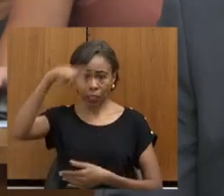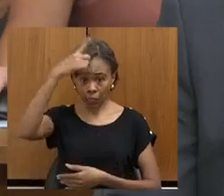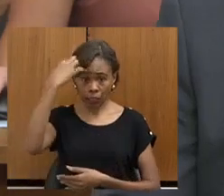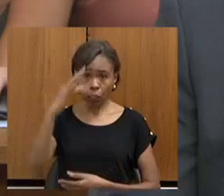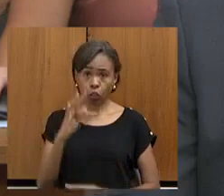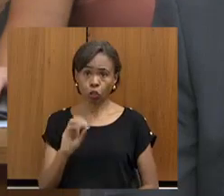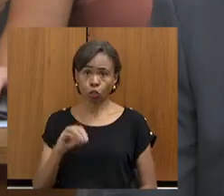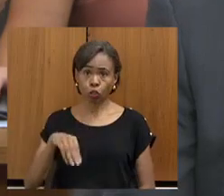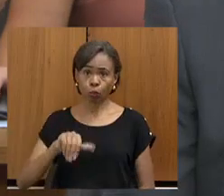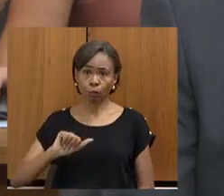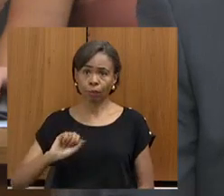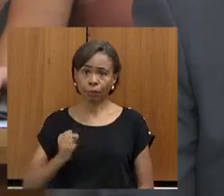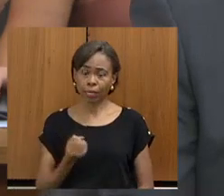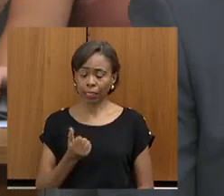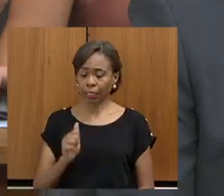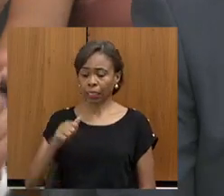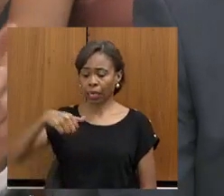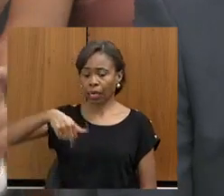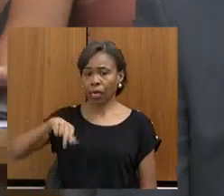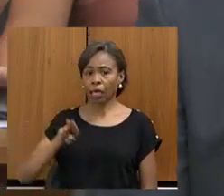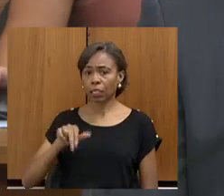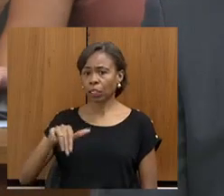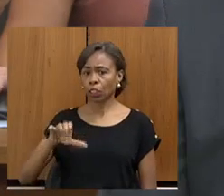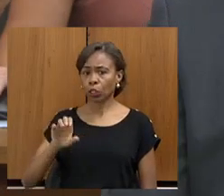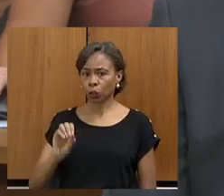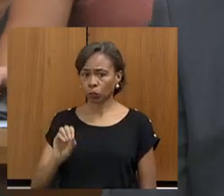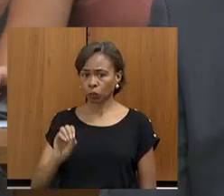doutora Renata? Ela estava aqui.